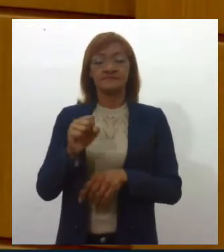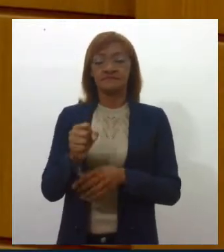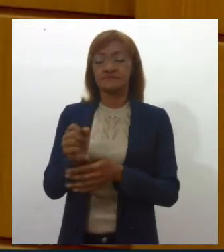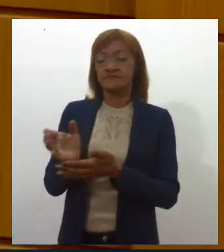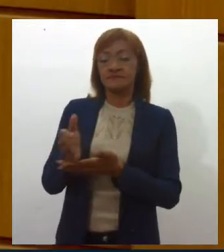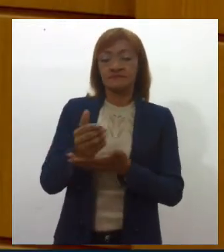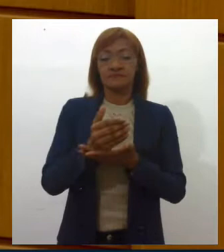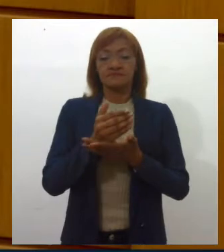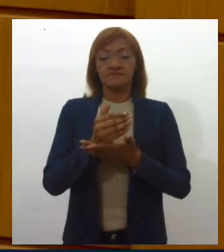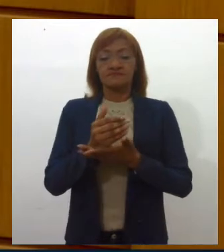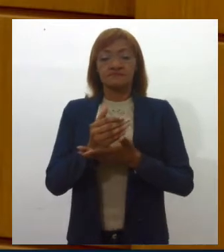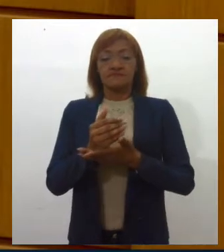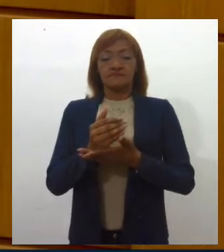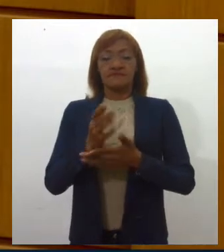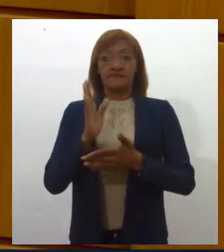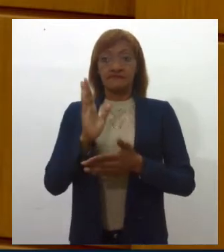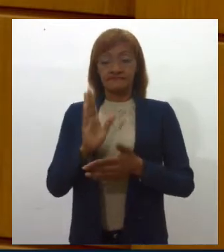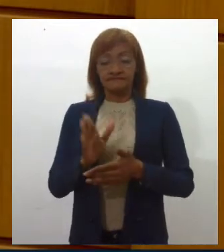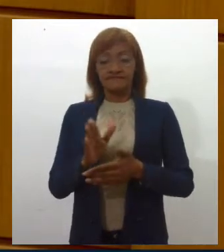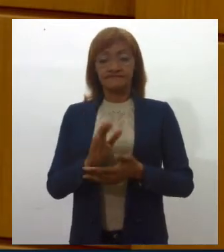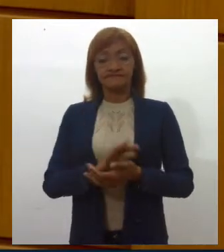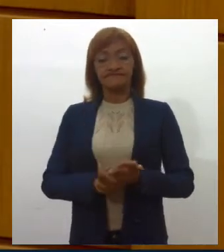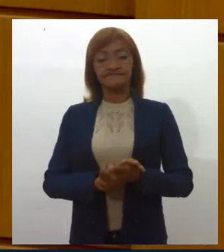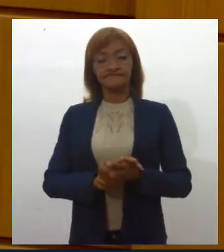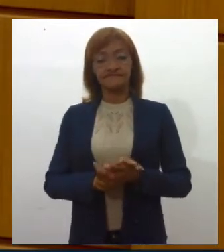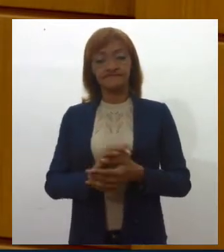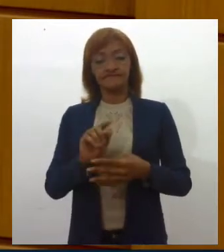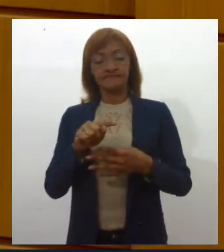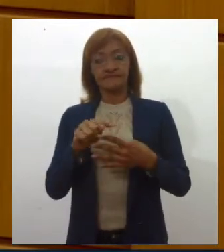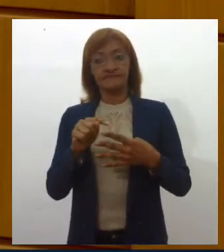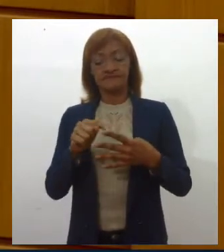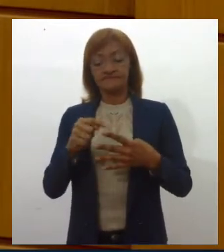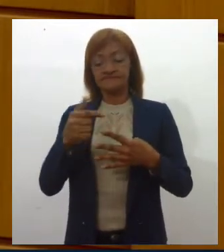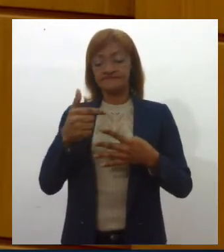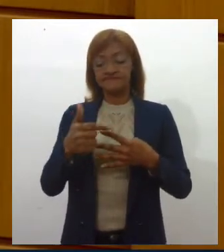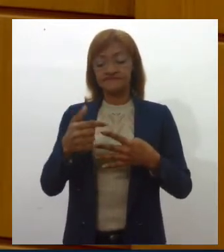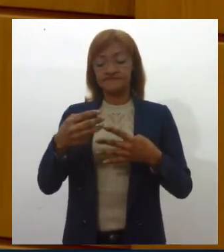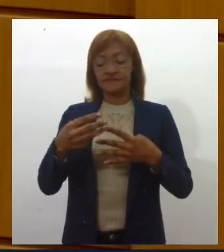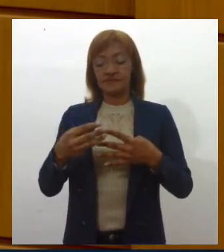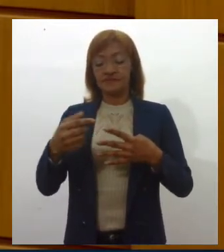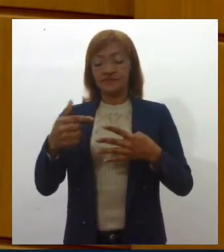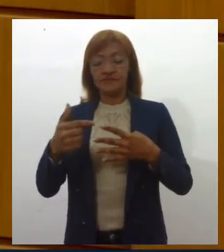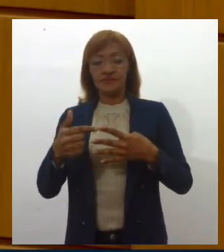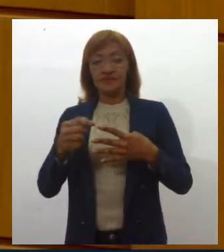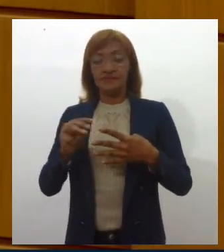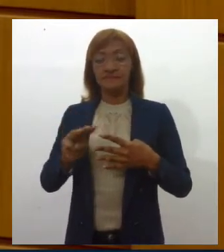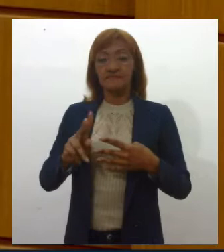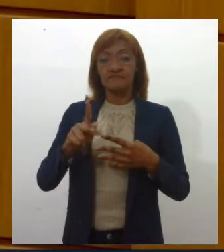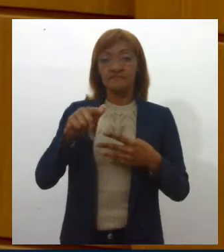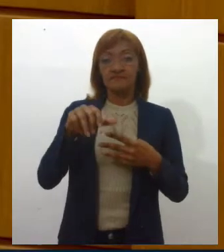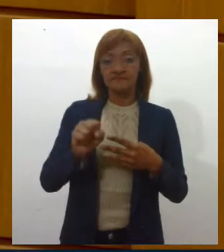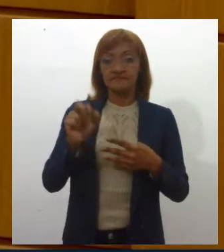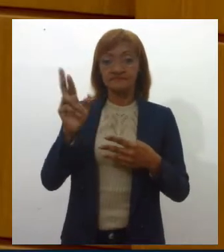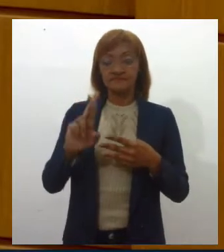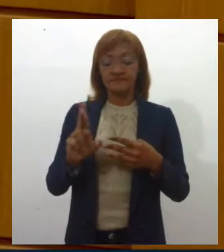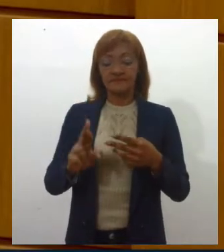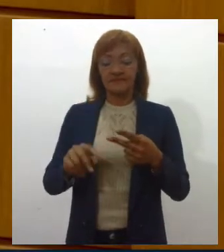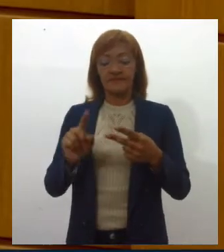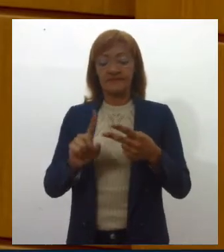já é receita arrecadada, o estado arrecadou 232 milhões de reais.